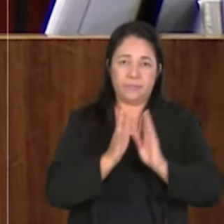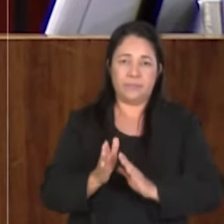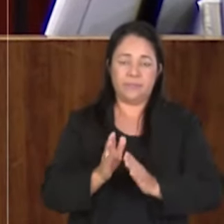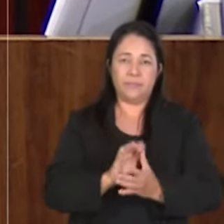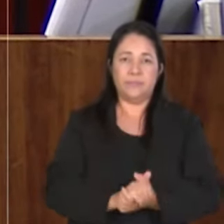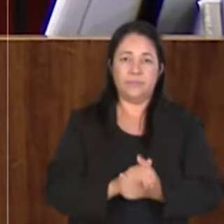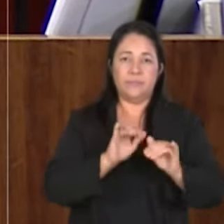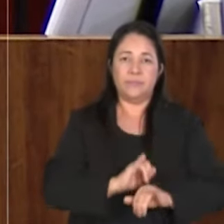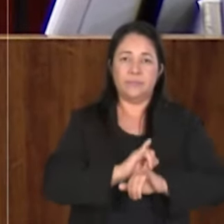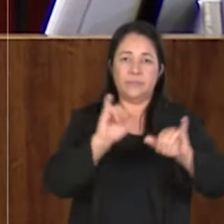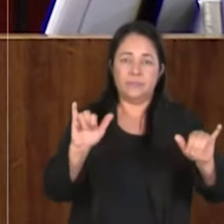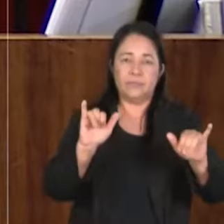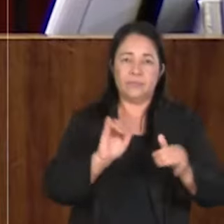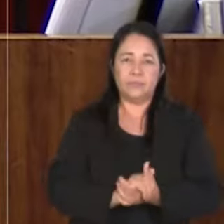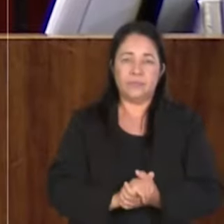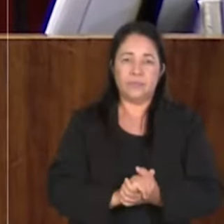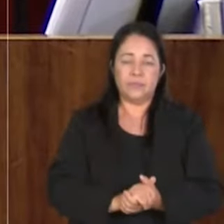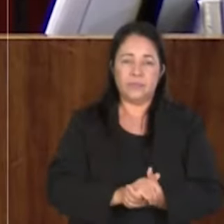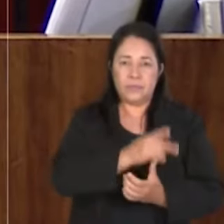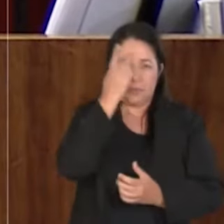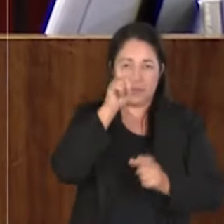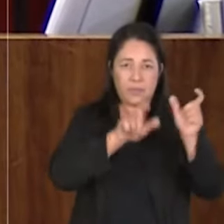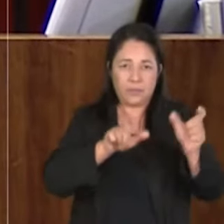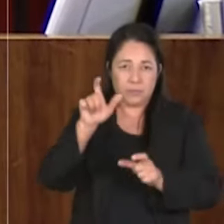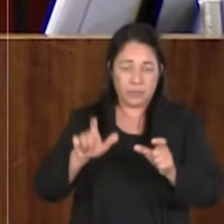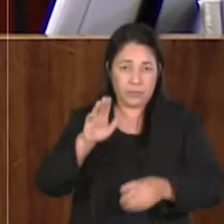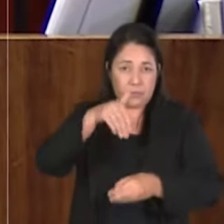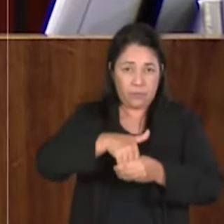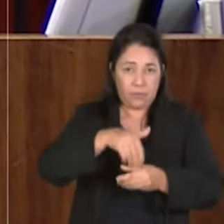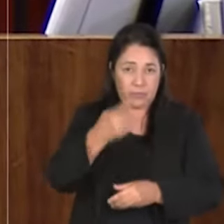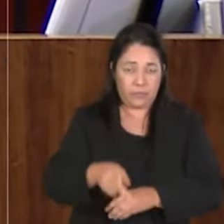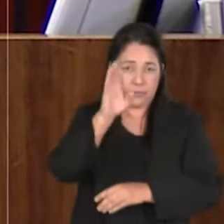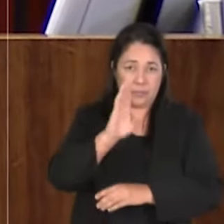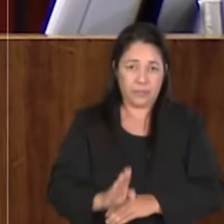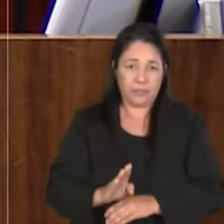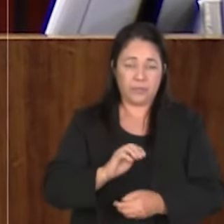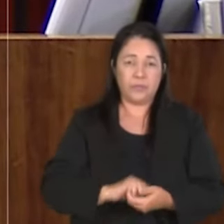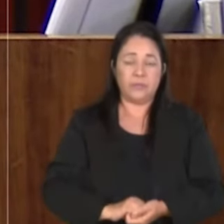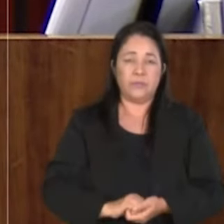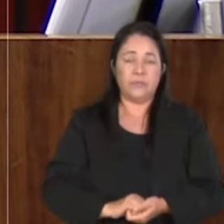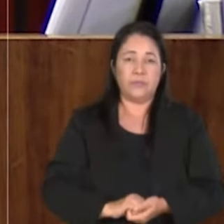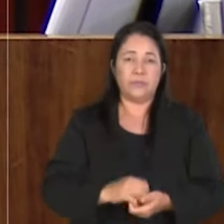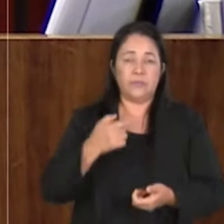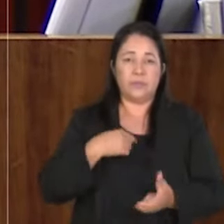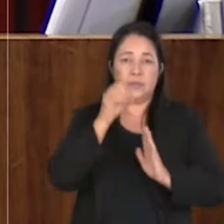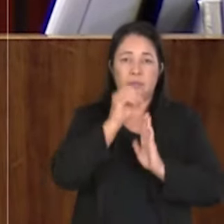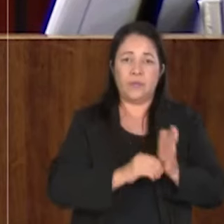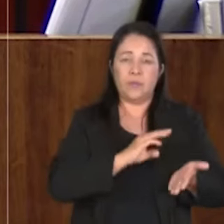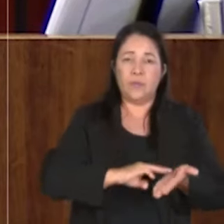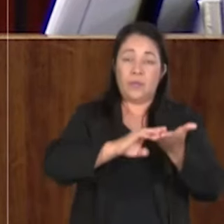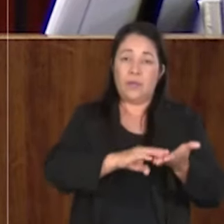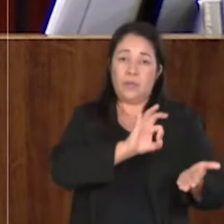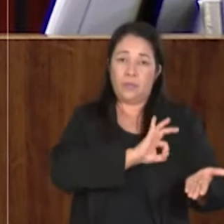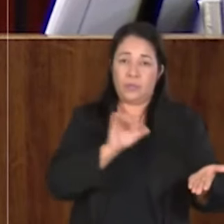Eu comunico às eleitoras e aos eleitores brasileiros que estou encaminhando ofício à Polícia